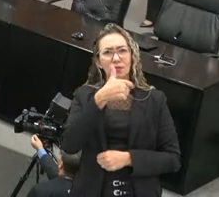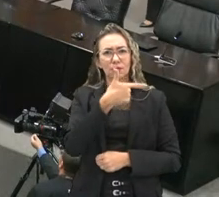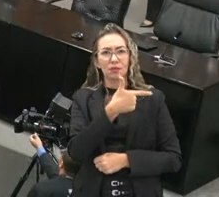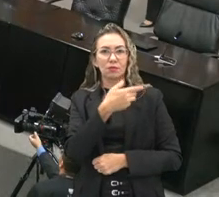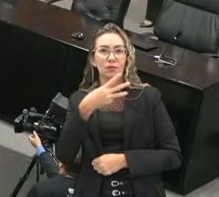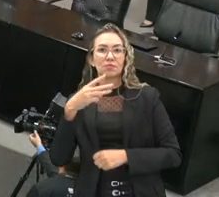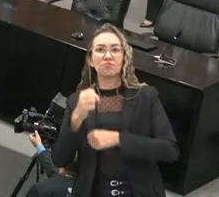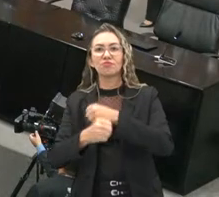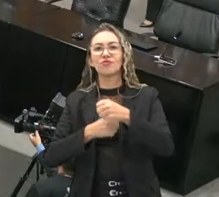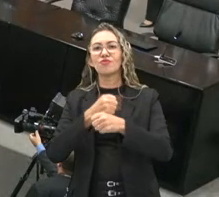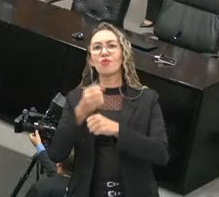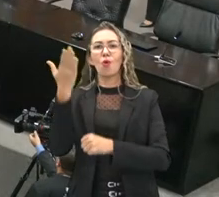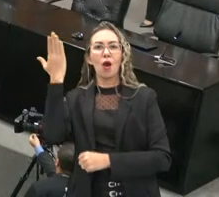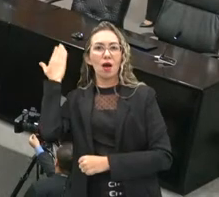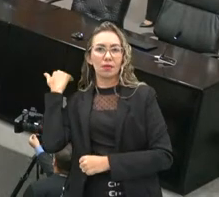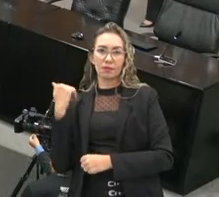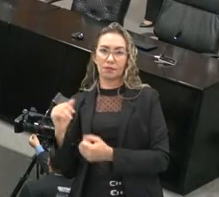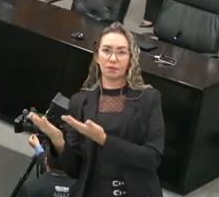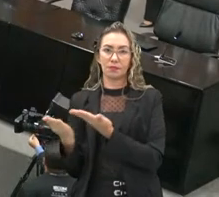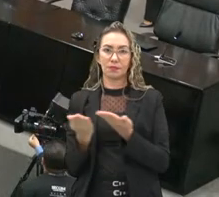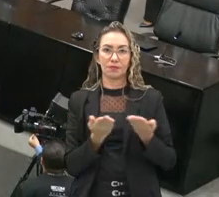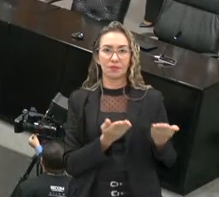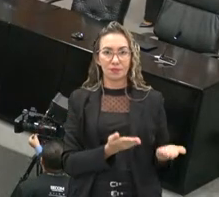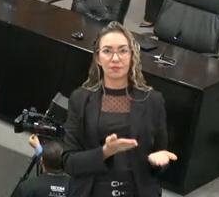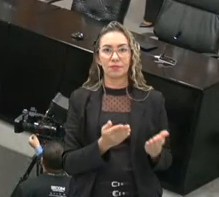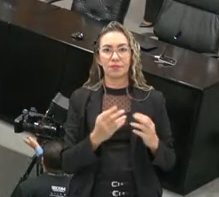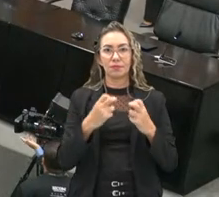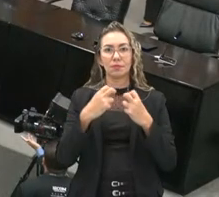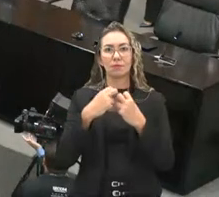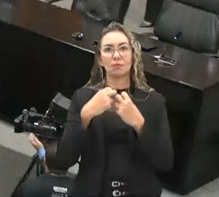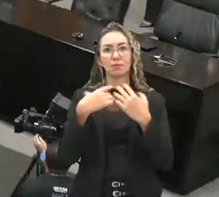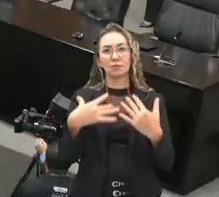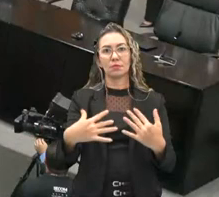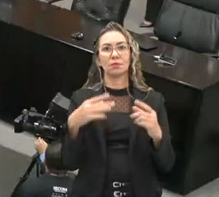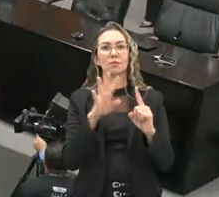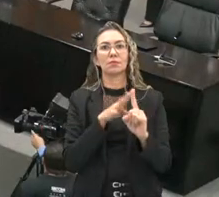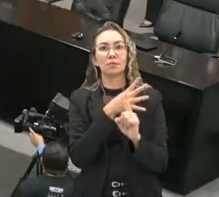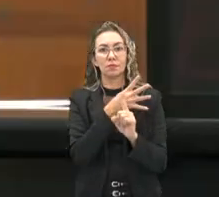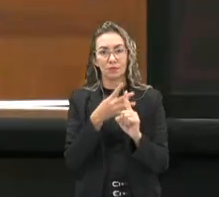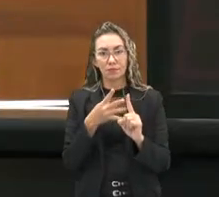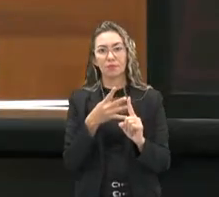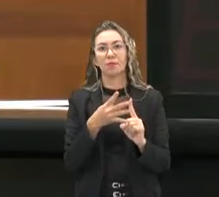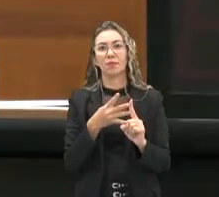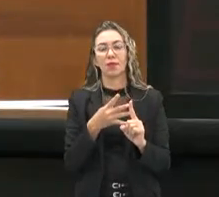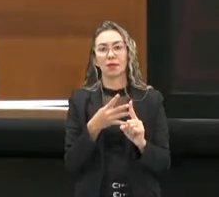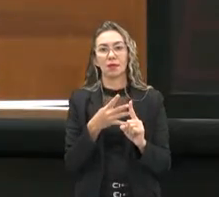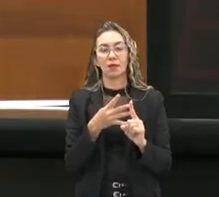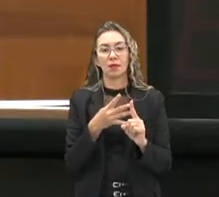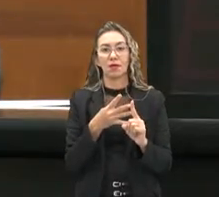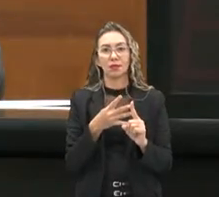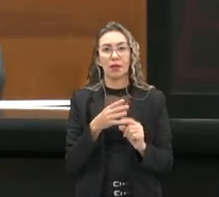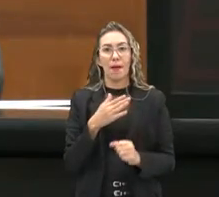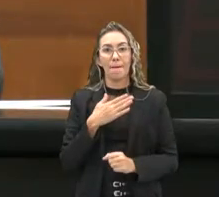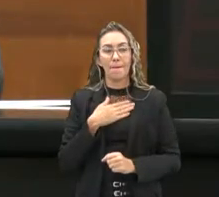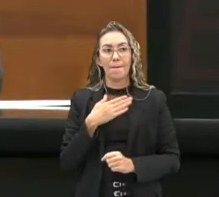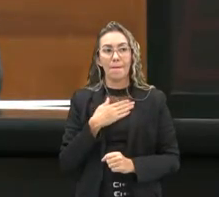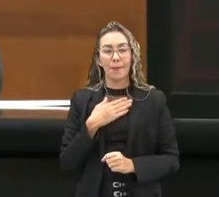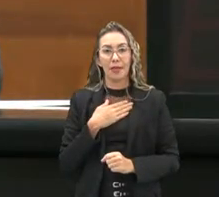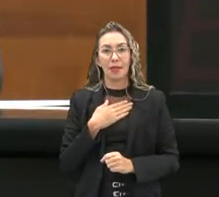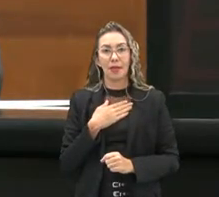Convido para compor a mesa de honra, à minha direita, o